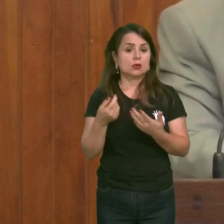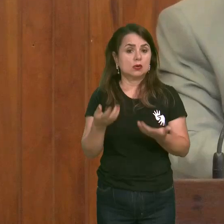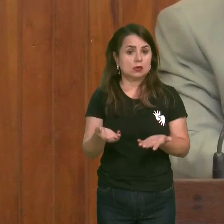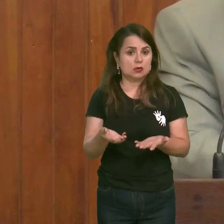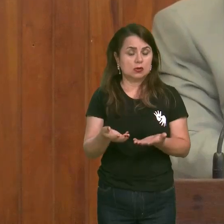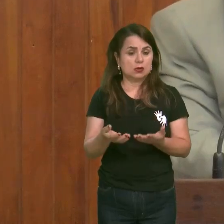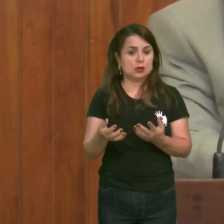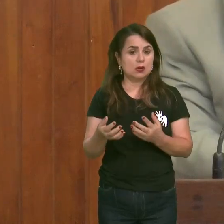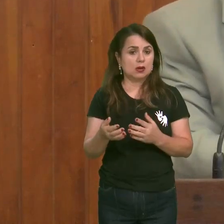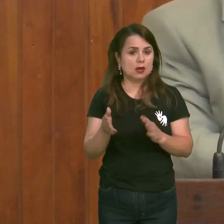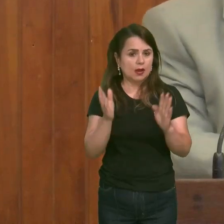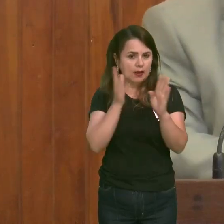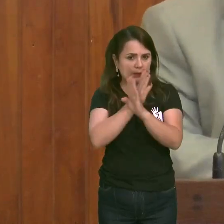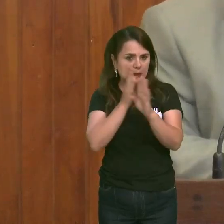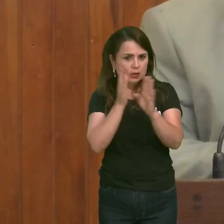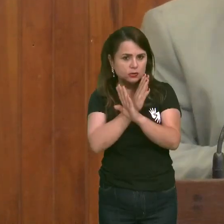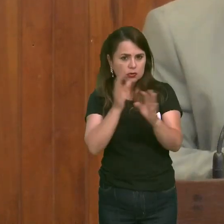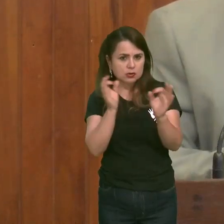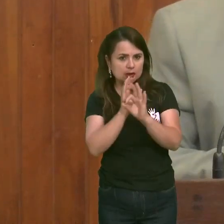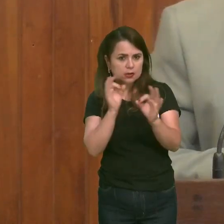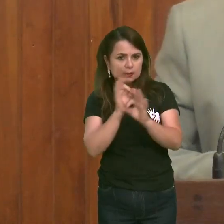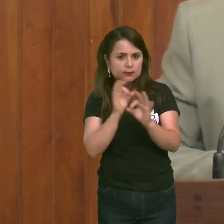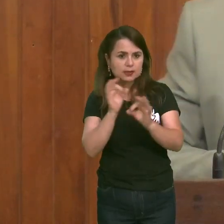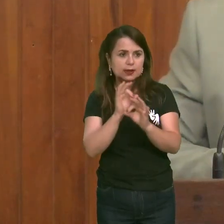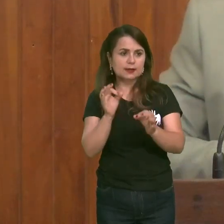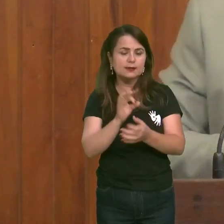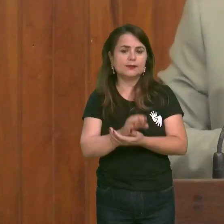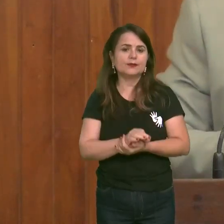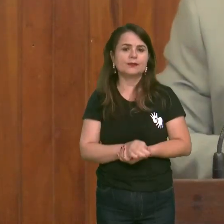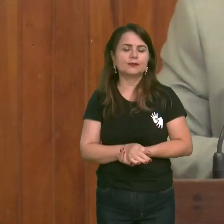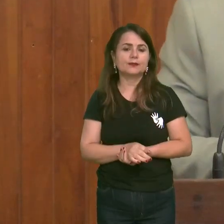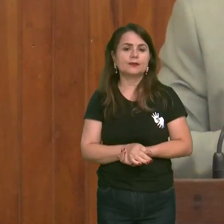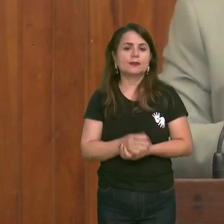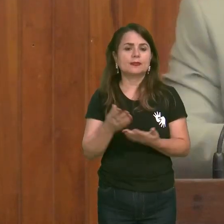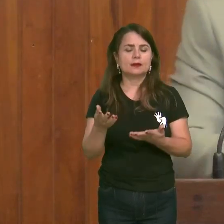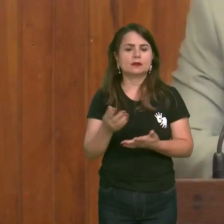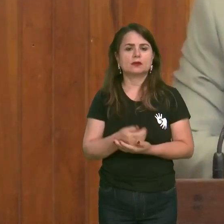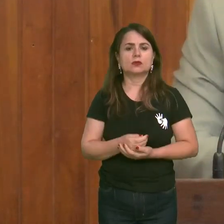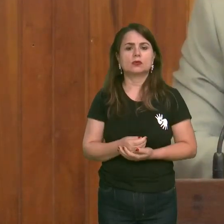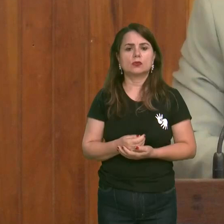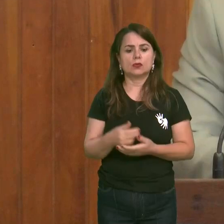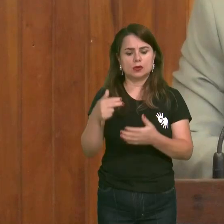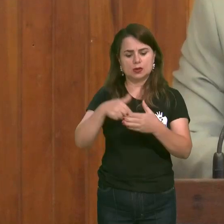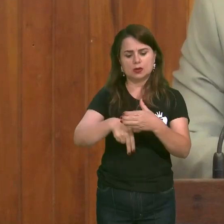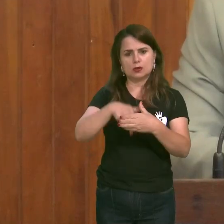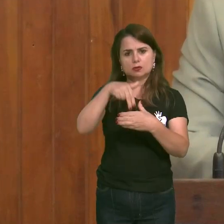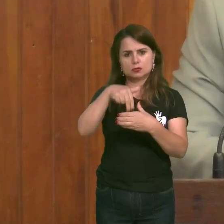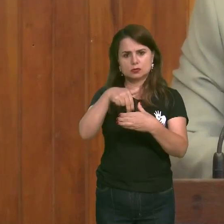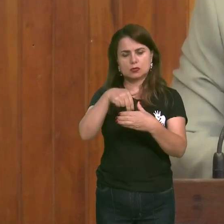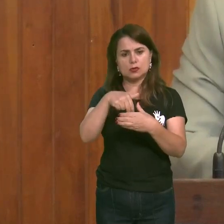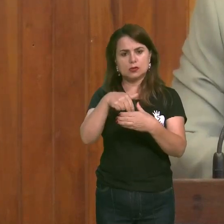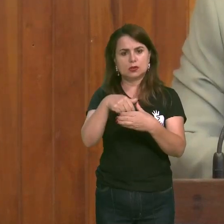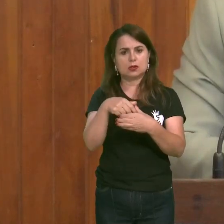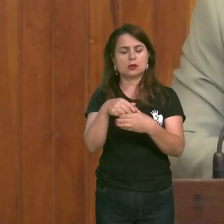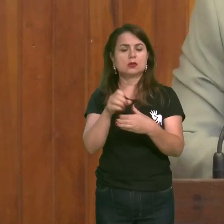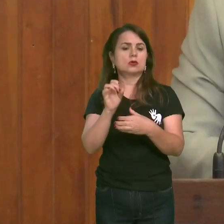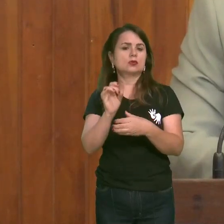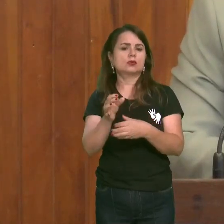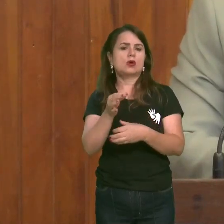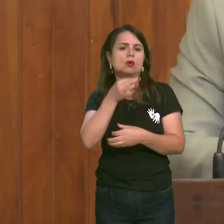aquilo eu não poderia deixar de vir a essa Tribuna colocar o meu